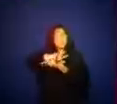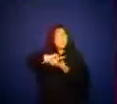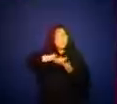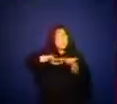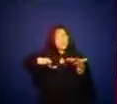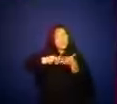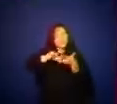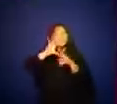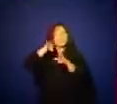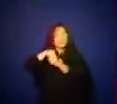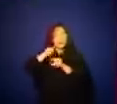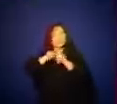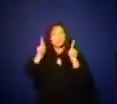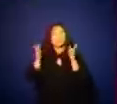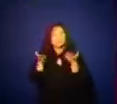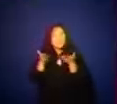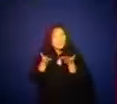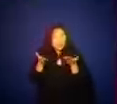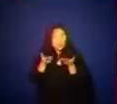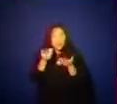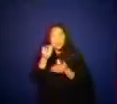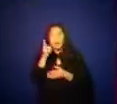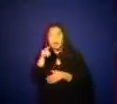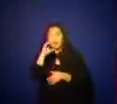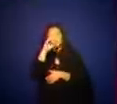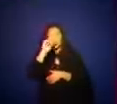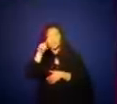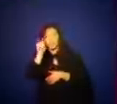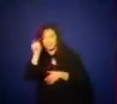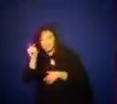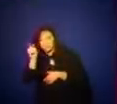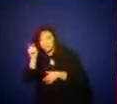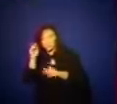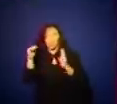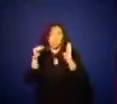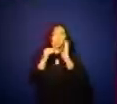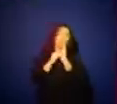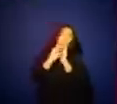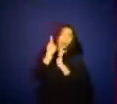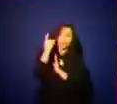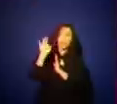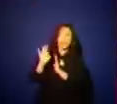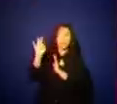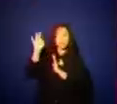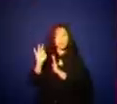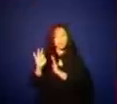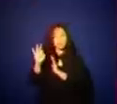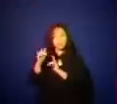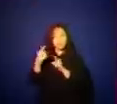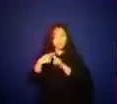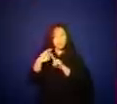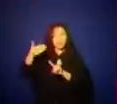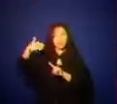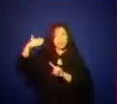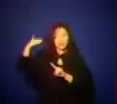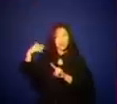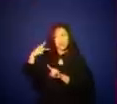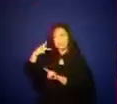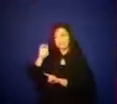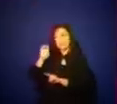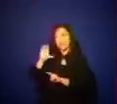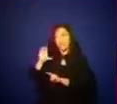gente tá falando num déficit primário de entremeio e 1% que é muito melhor do que se esperava quando foi aprovada A Última PEC